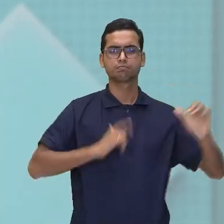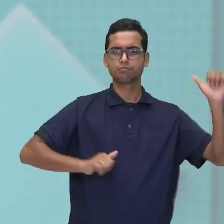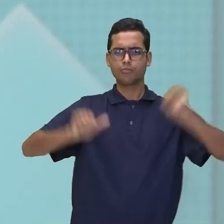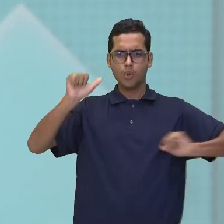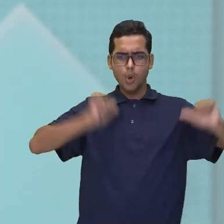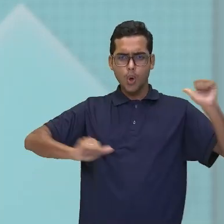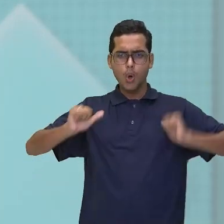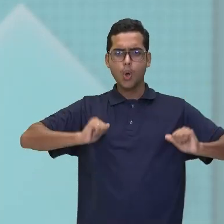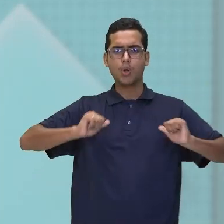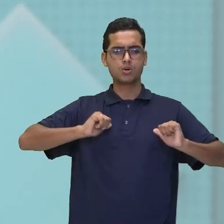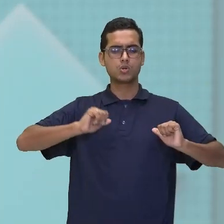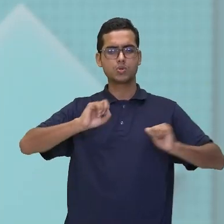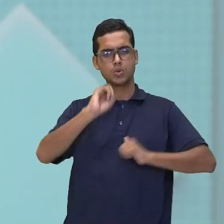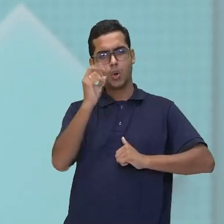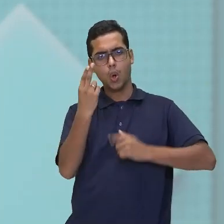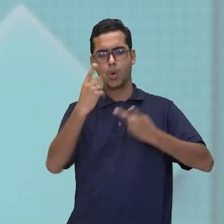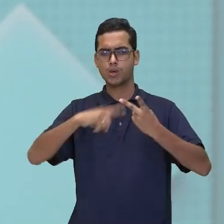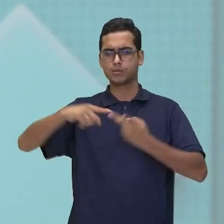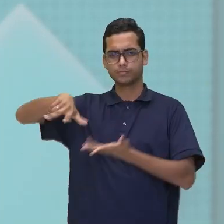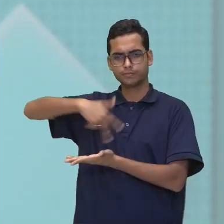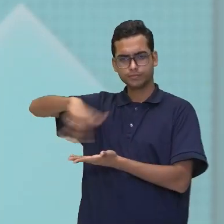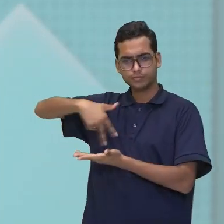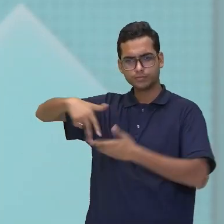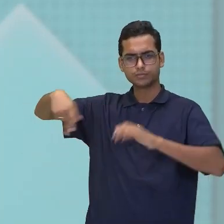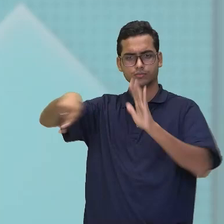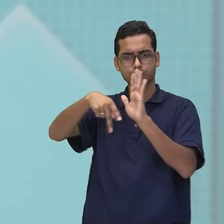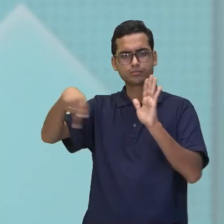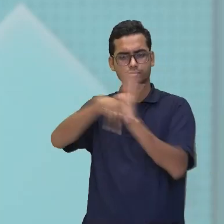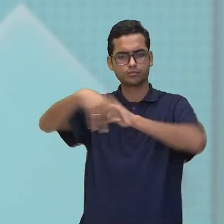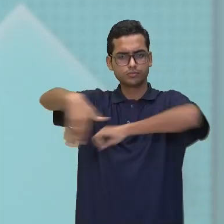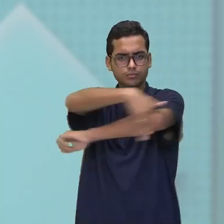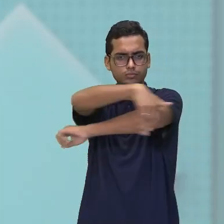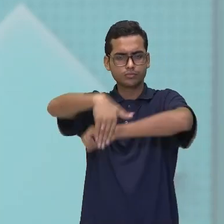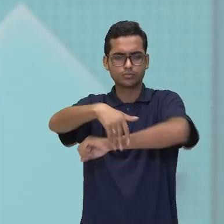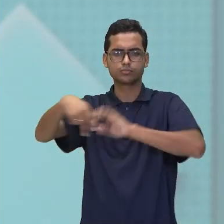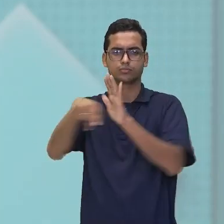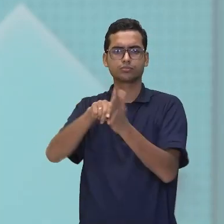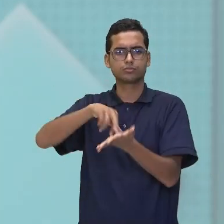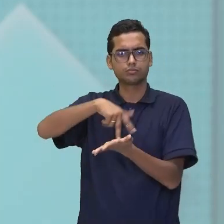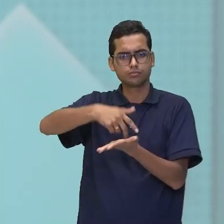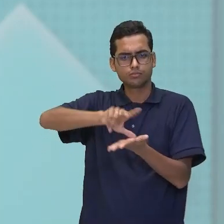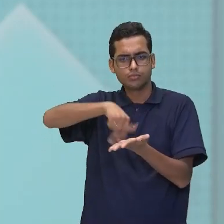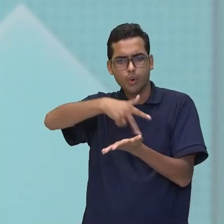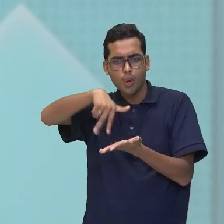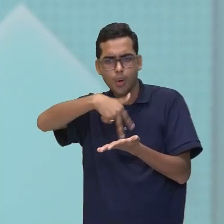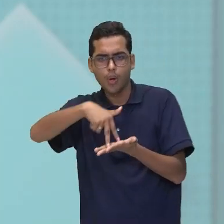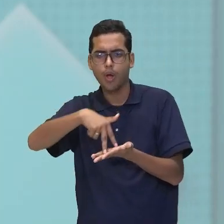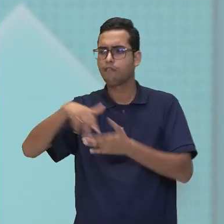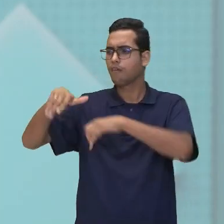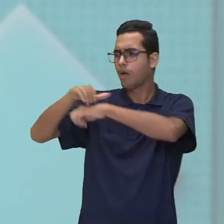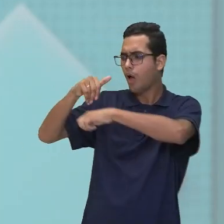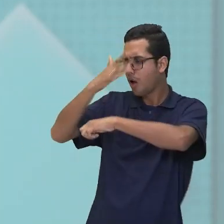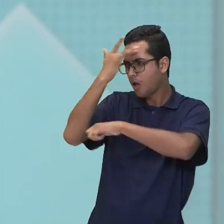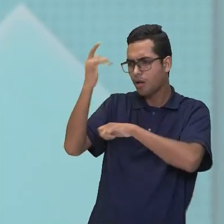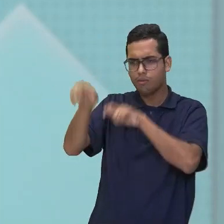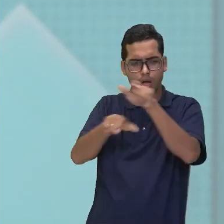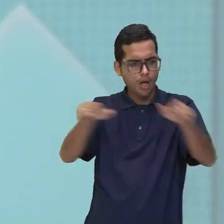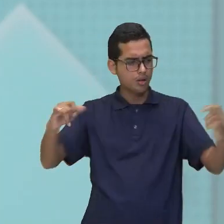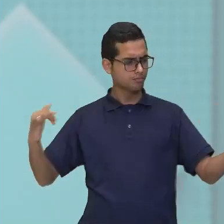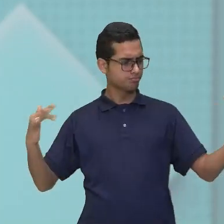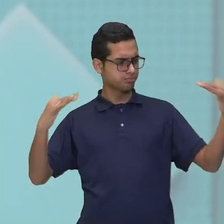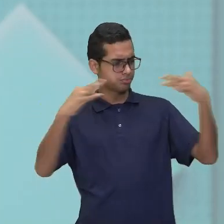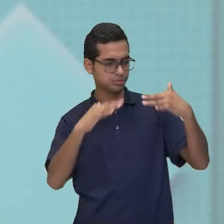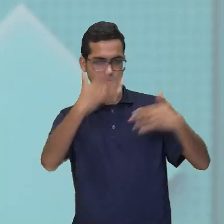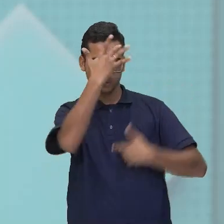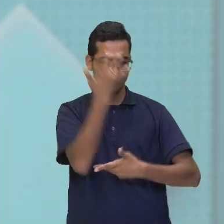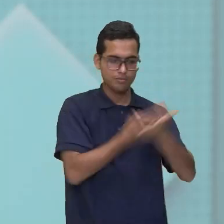eles, ou dançarinos, geralmente na rua, colocam uma música, fica dançando e vai chamando o público ali, quando vê, todos estão